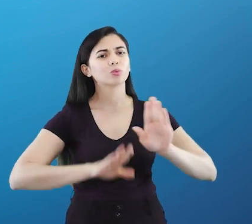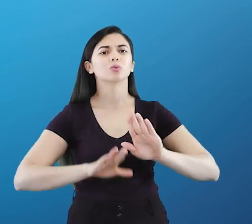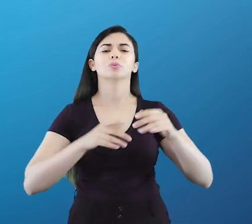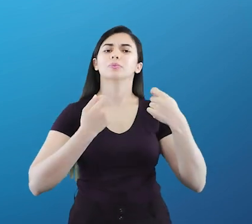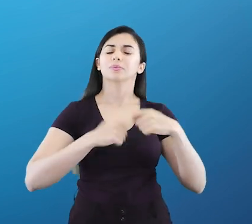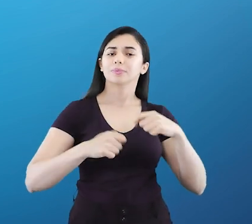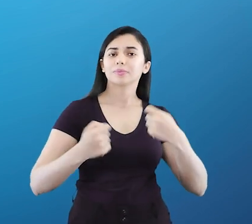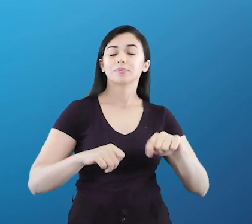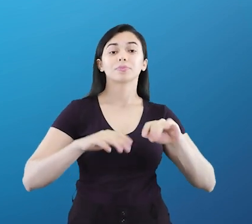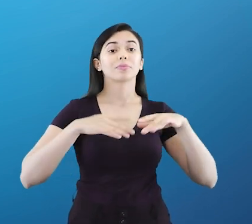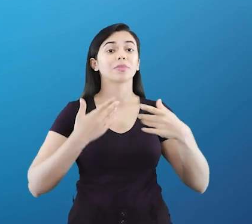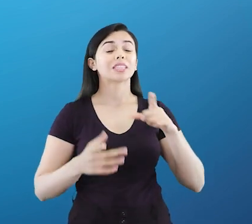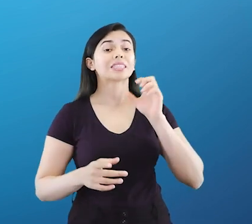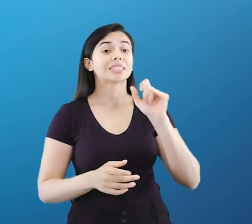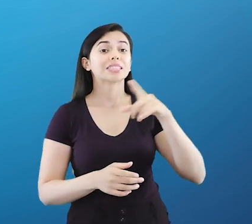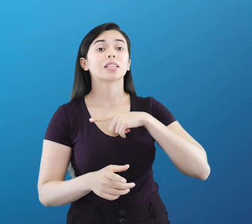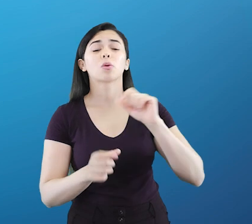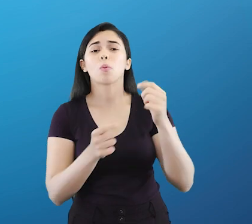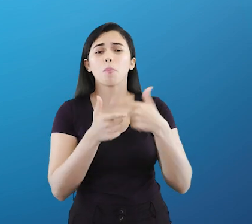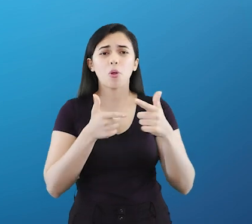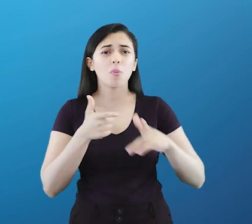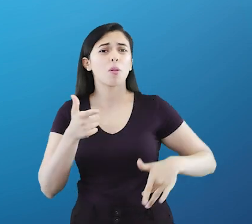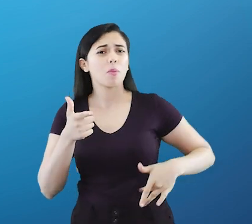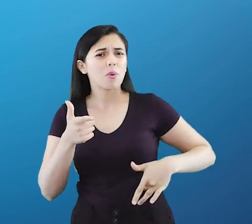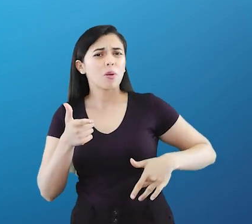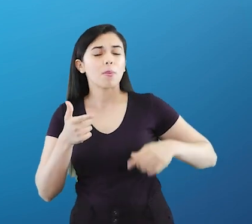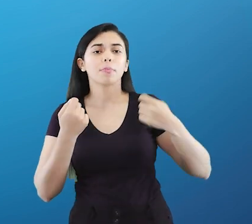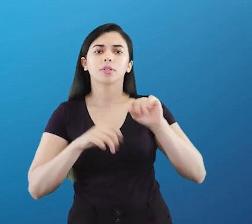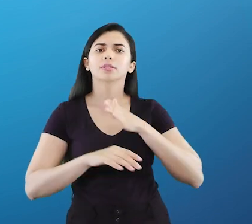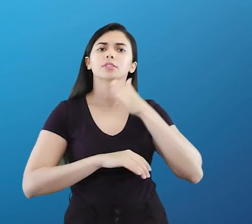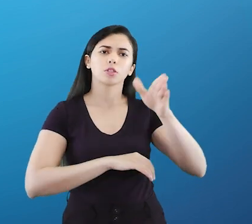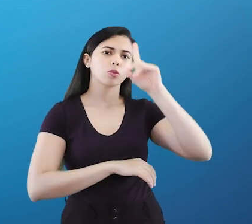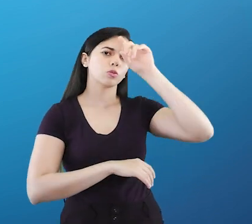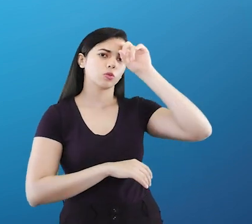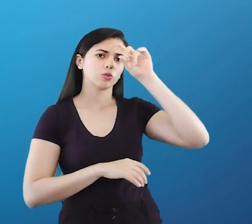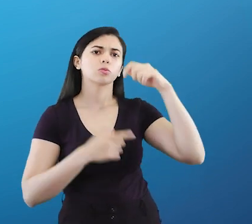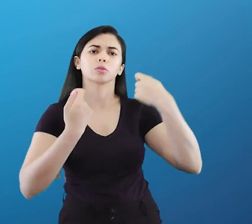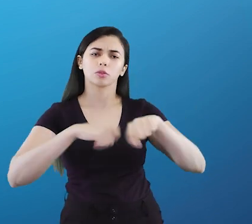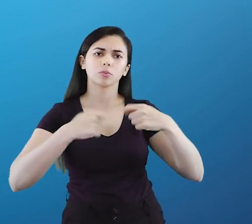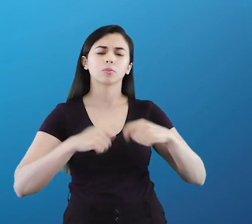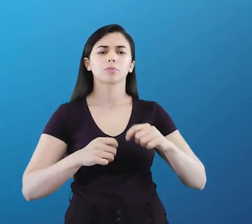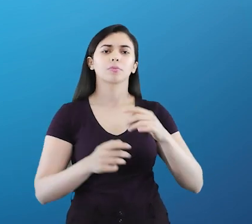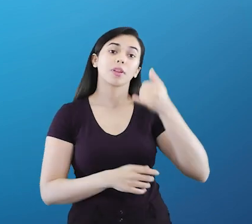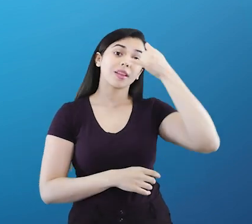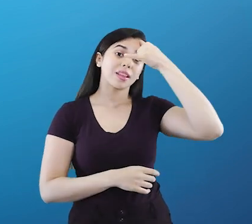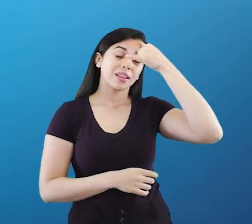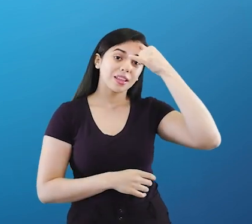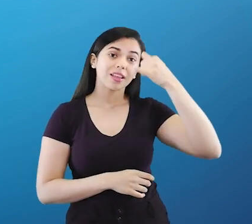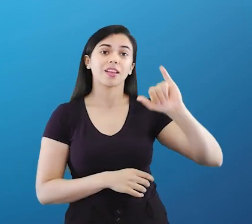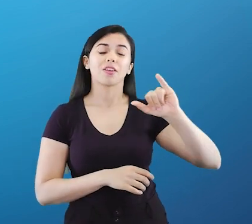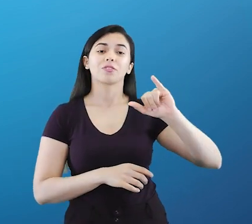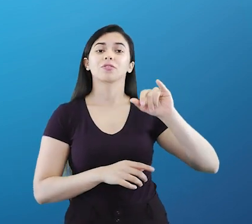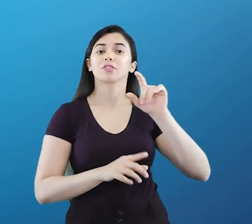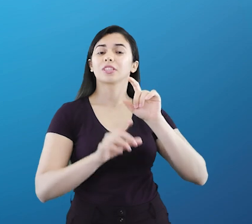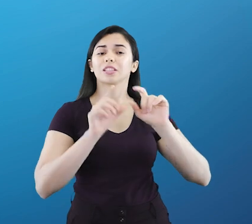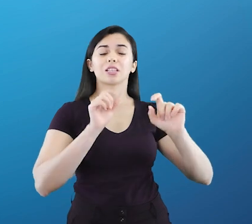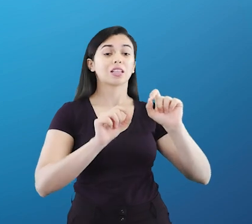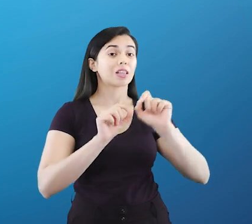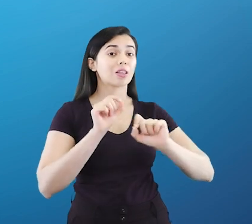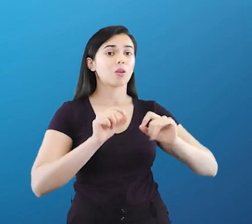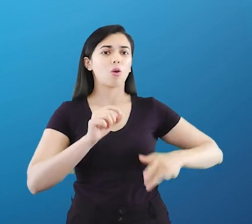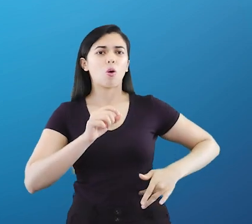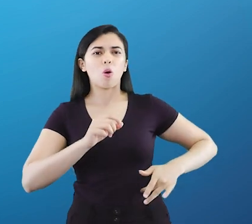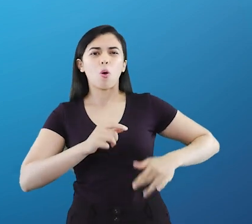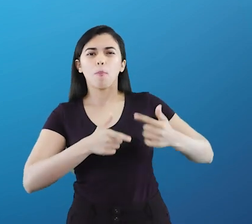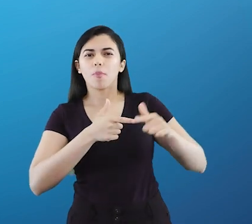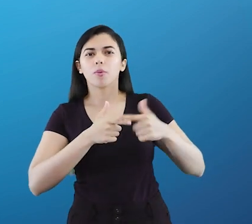relacionado ao seu fígado, e procurar imediatamente os serviços de saúde para que isso não se agrave, levando à falência desse órgão.